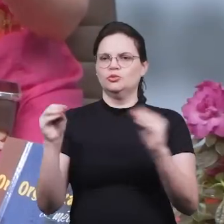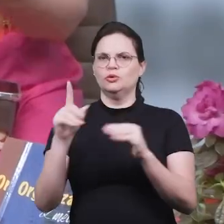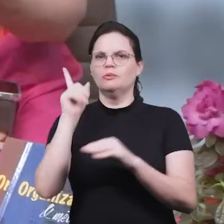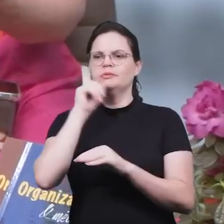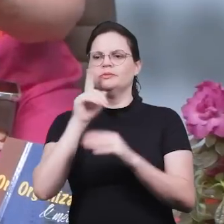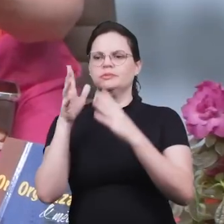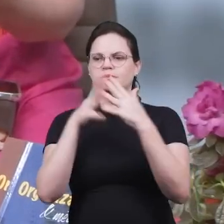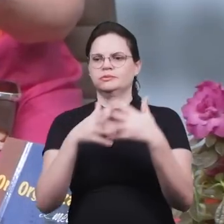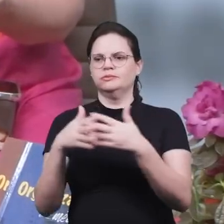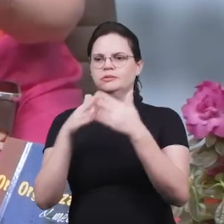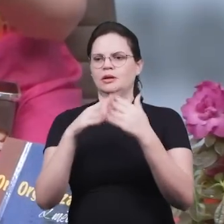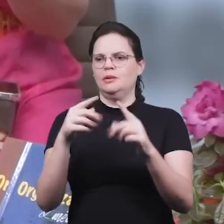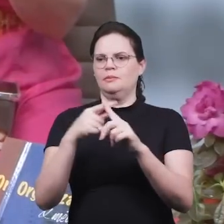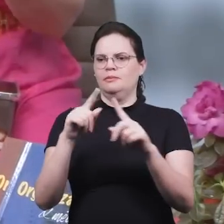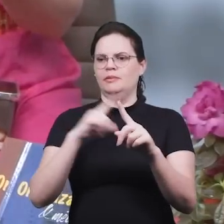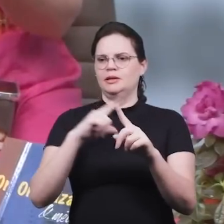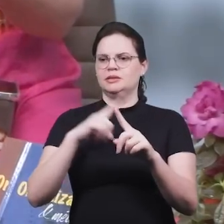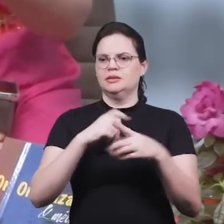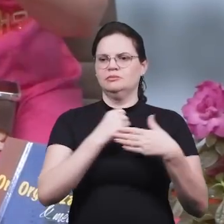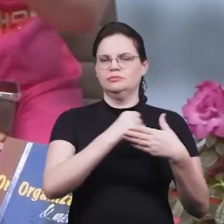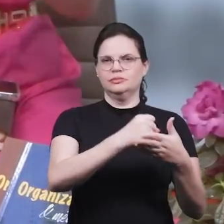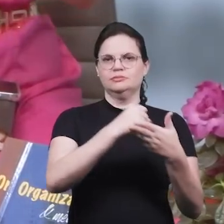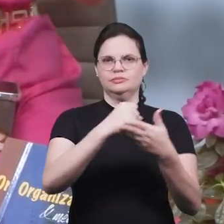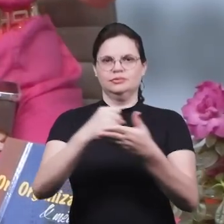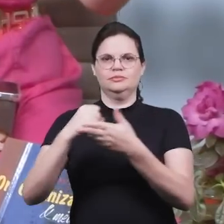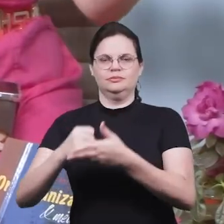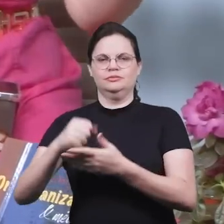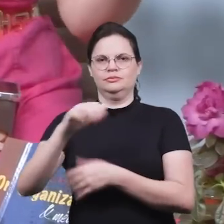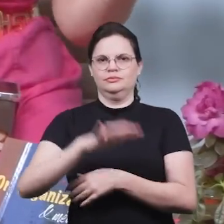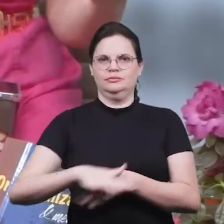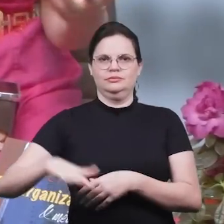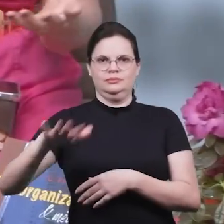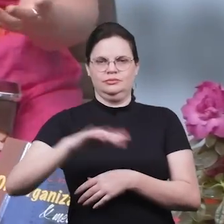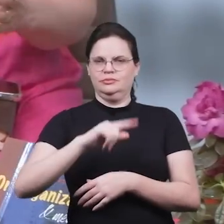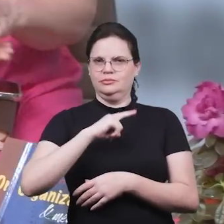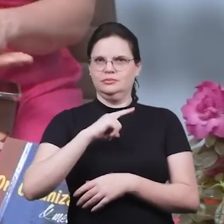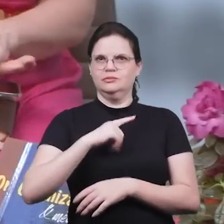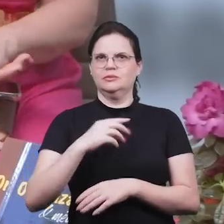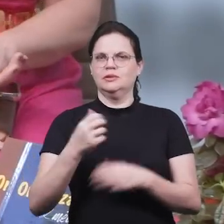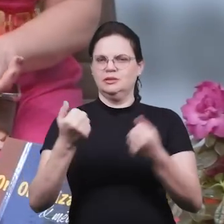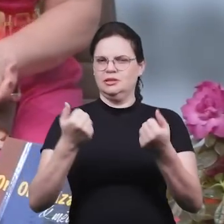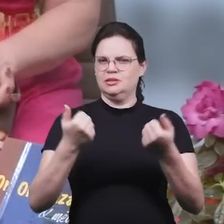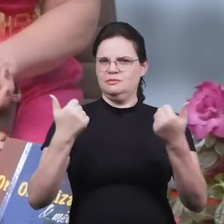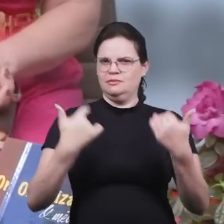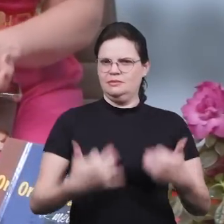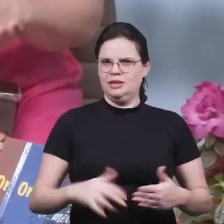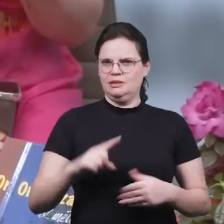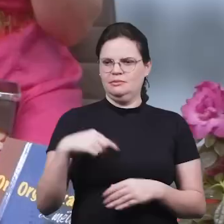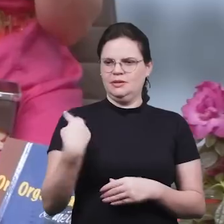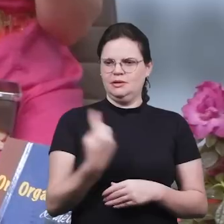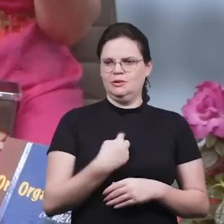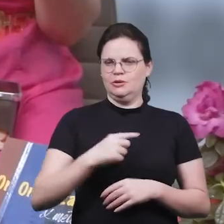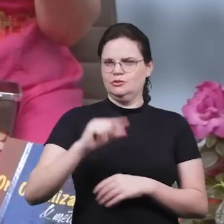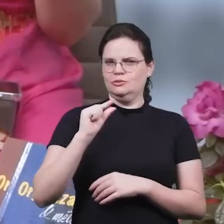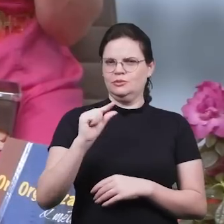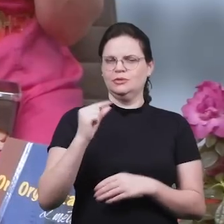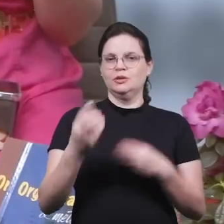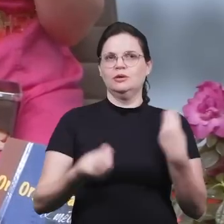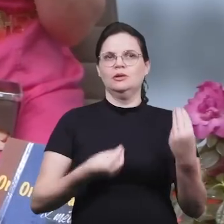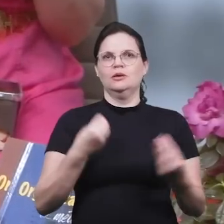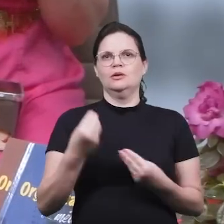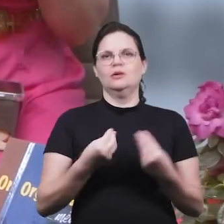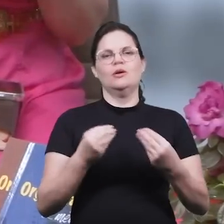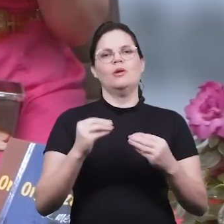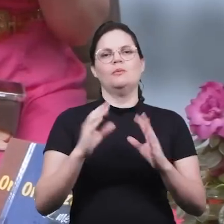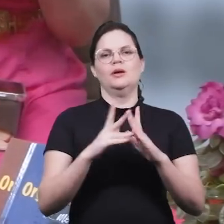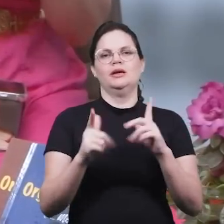um trabalho de assistência às igrejas naquela grande área. Vamos falar um pouquinho para as nossas famílias da